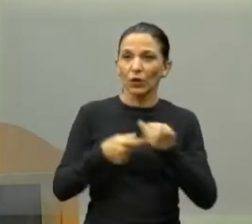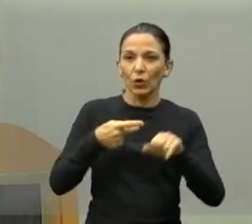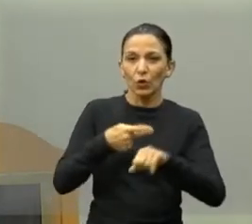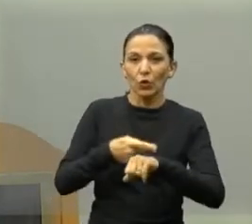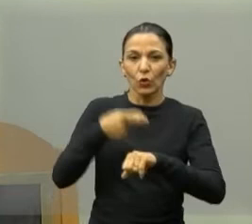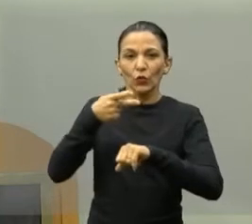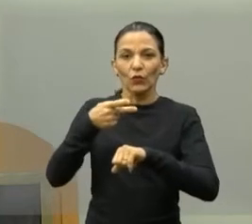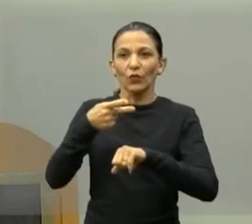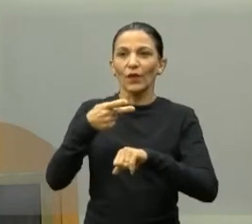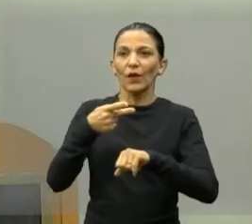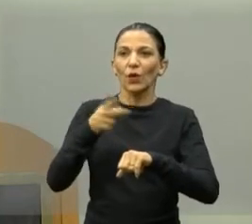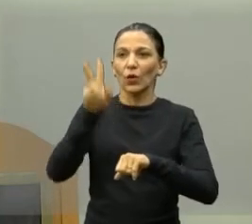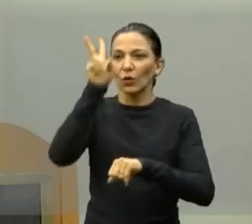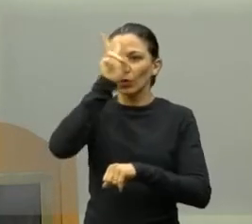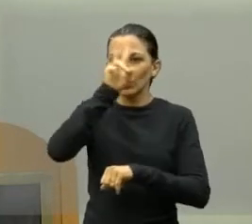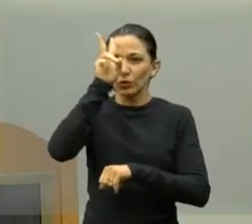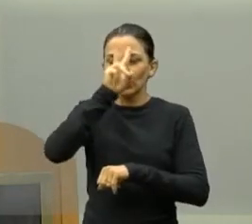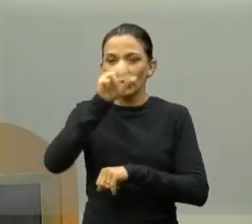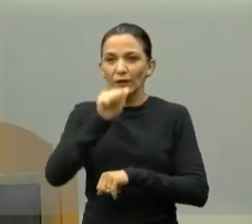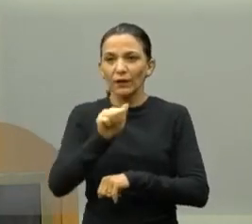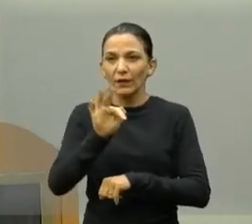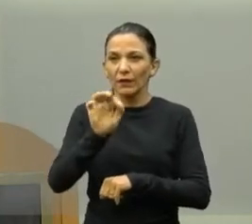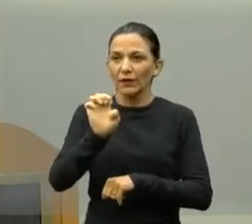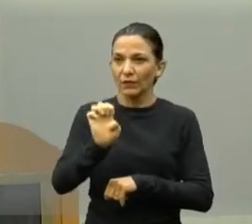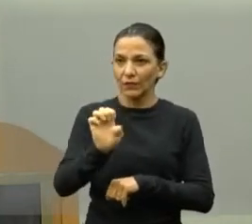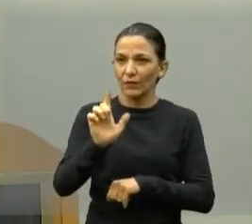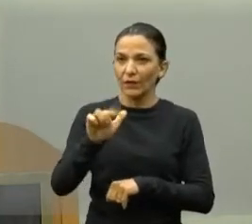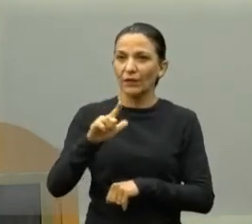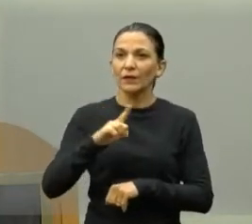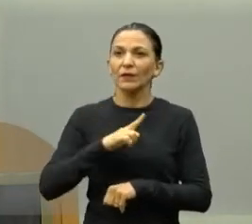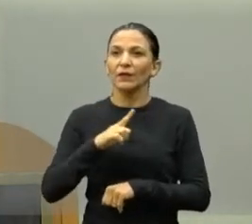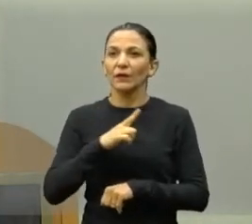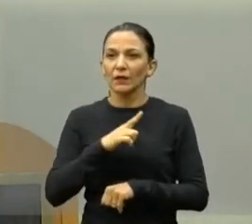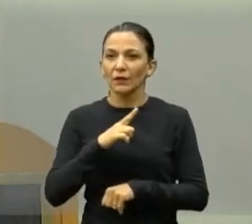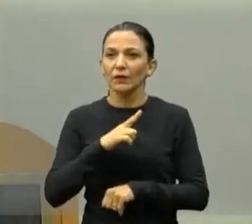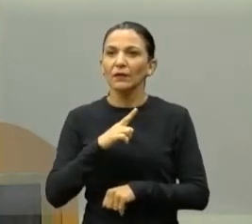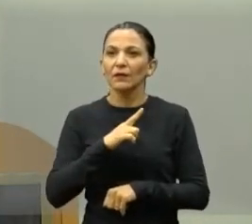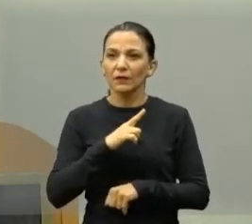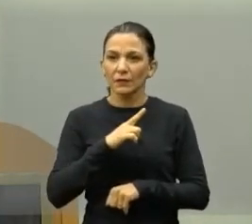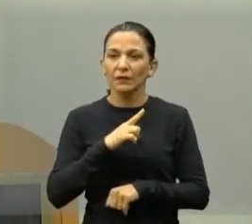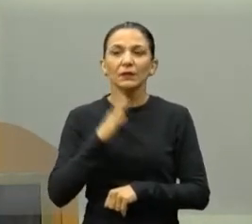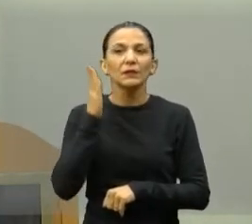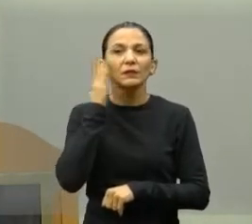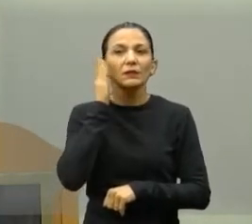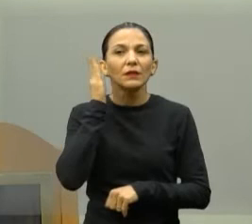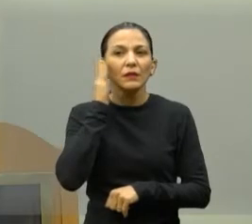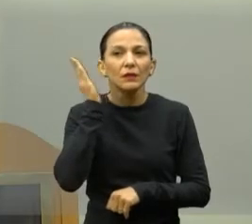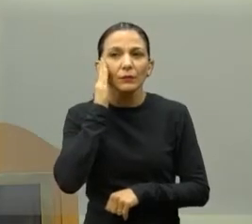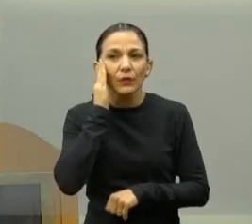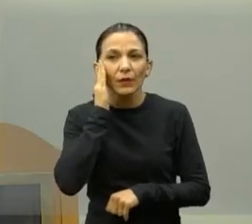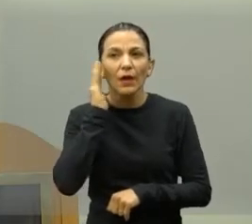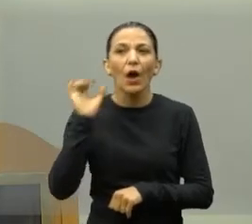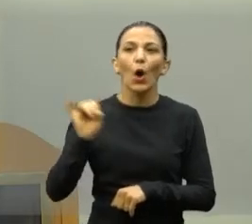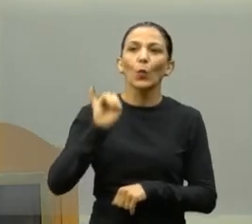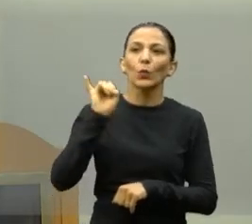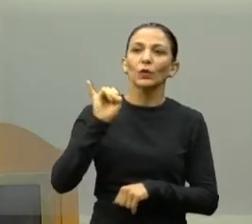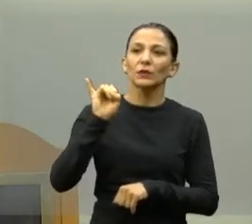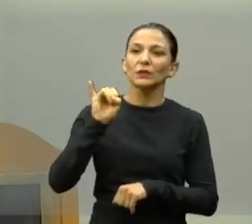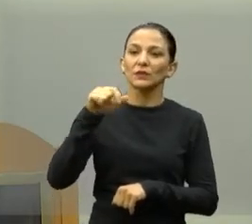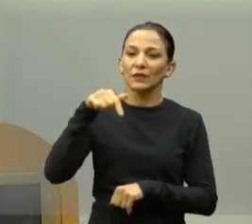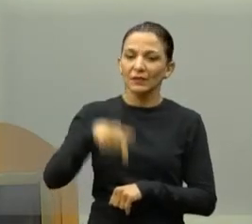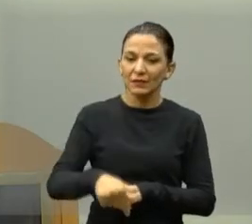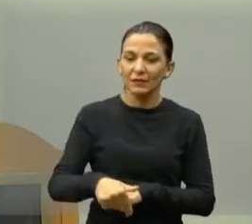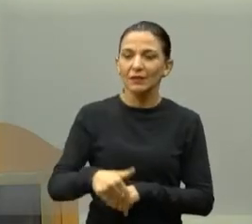Troféus da história da Ferroviária que a população tem que saber da importância da Ferroviária